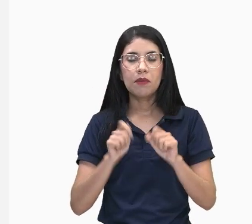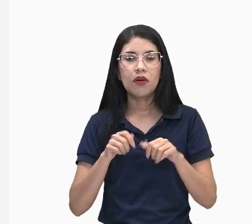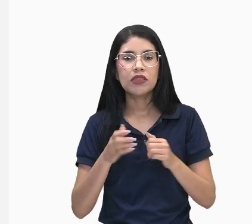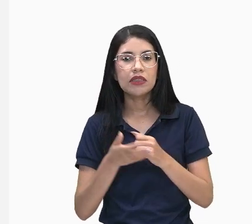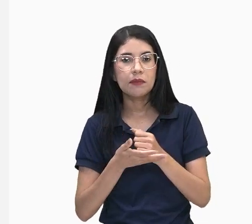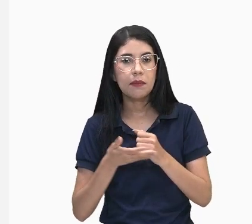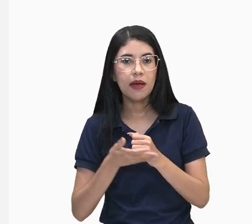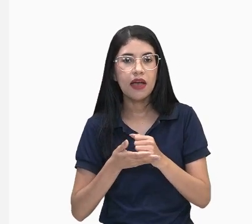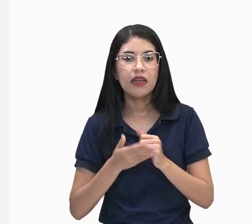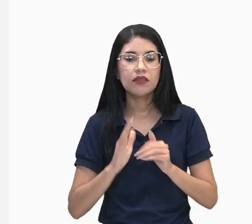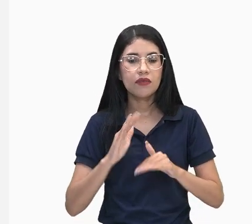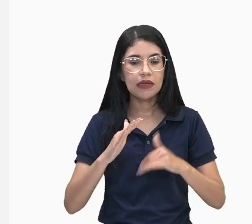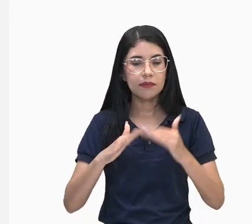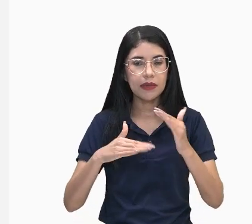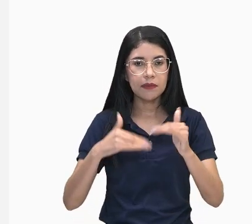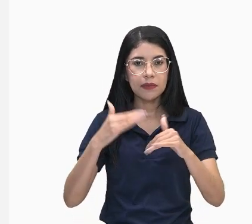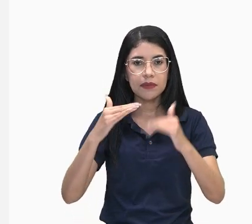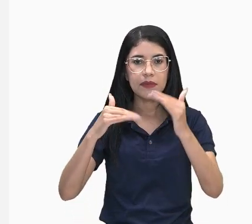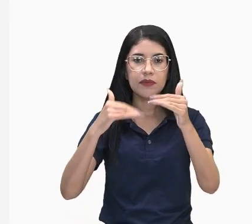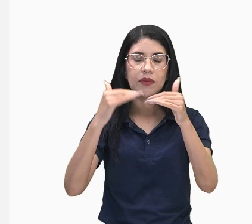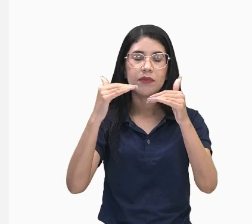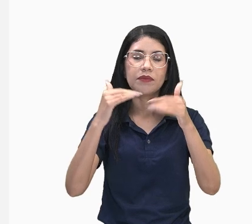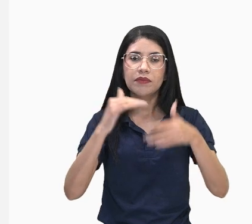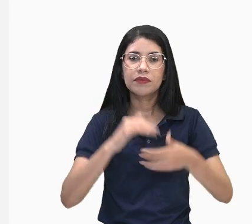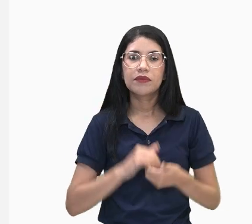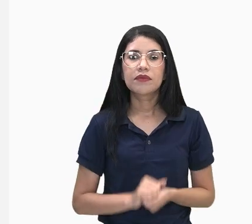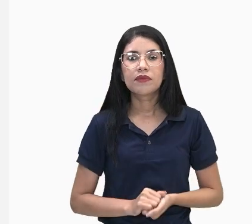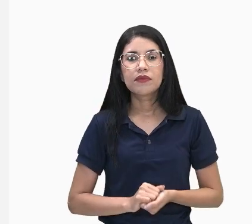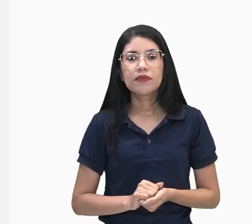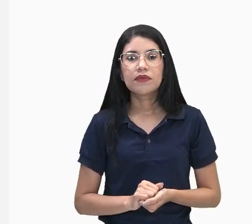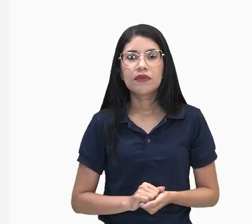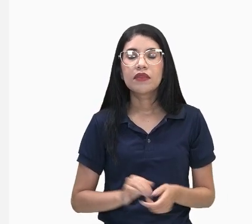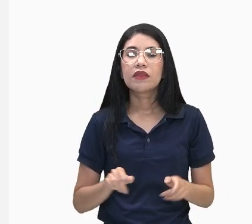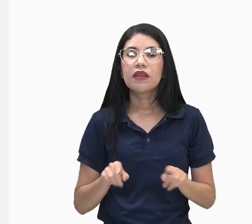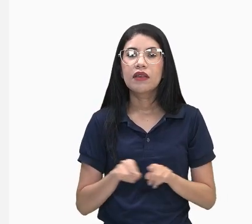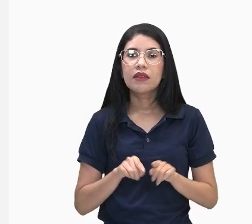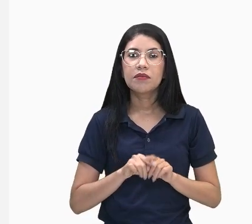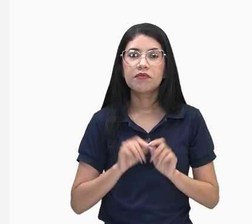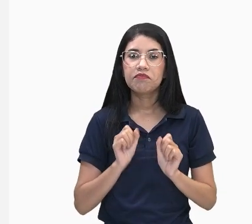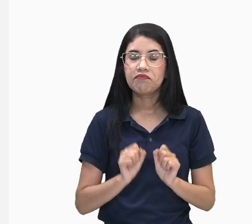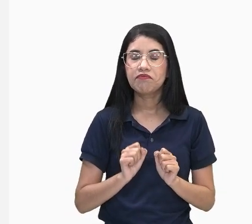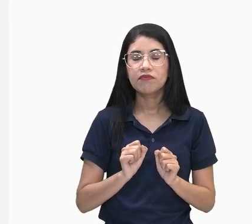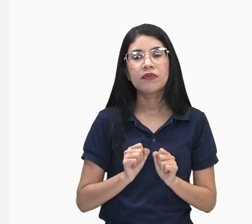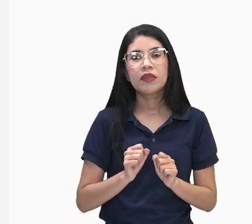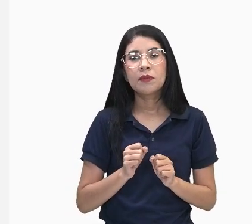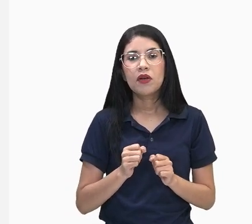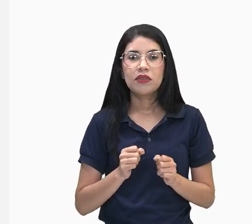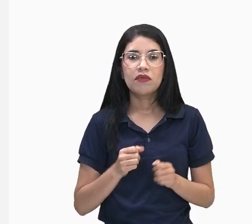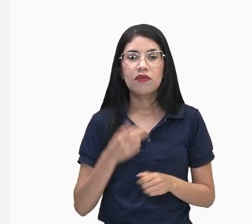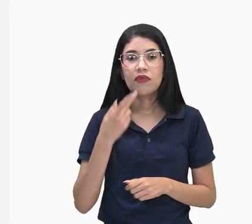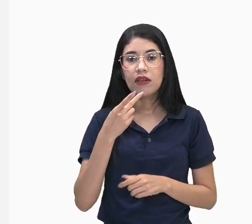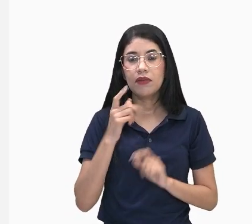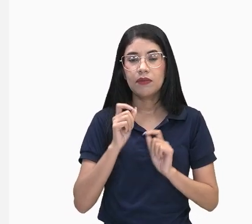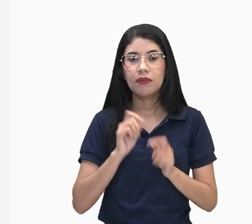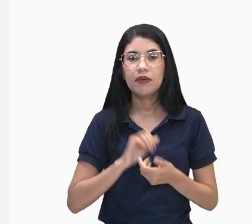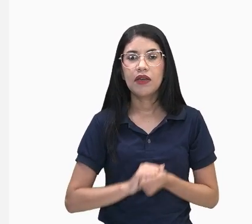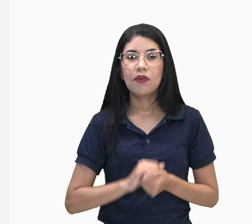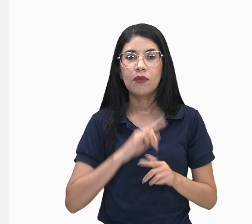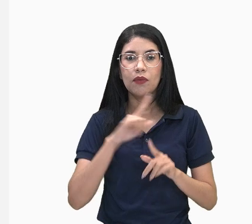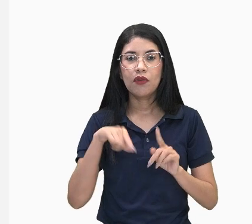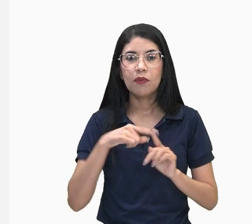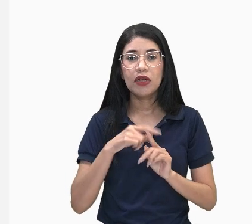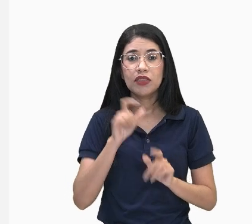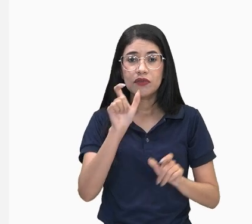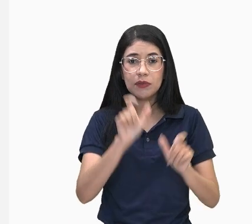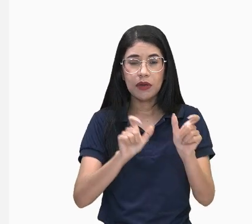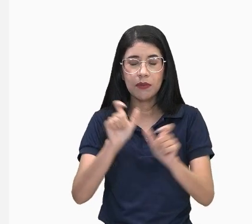a prática e vai avançando aos poucos. E também a gente pode dizer que os objetivos pessoais,